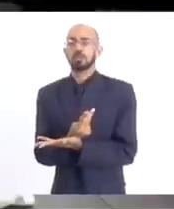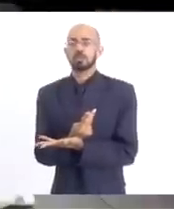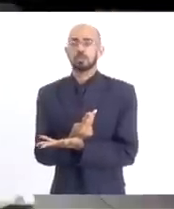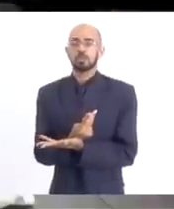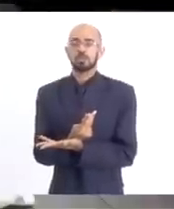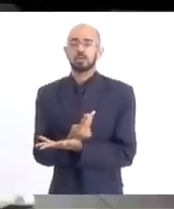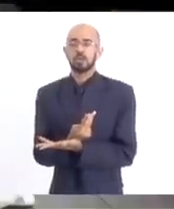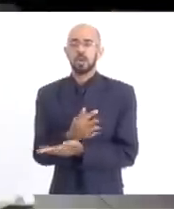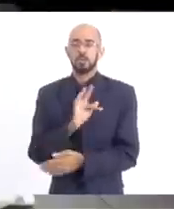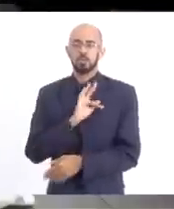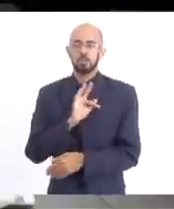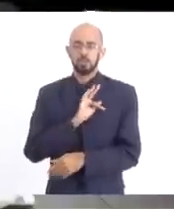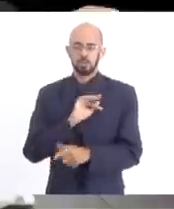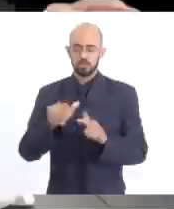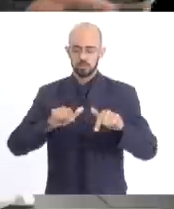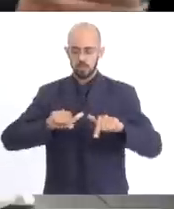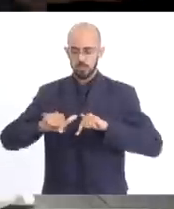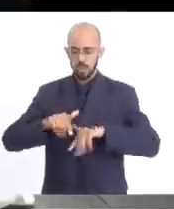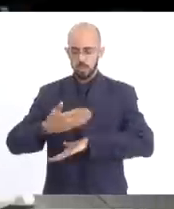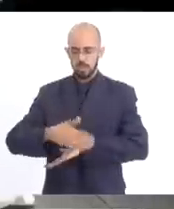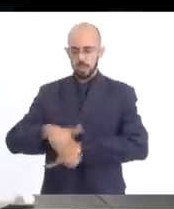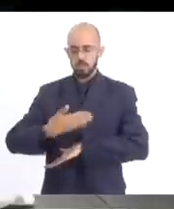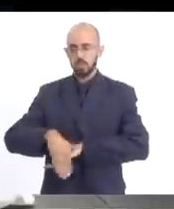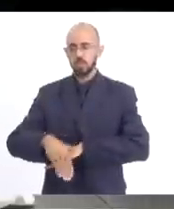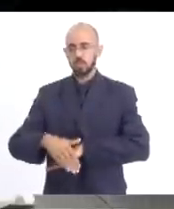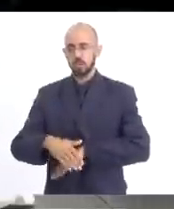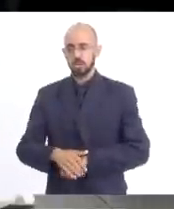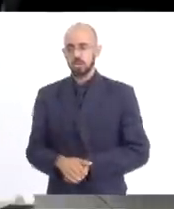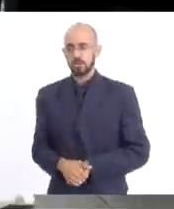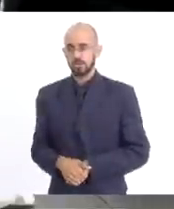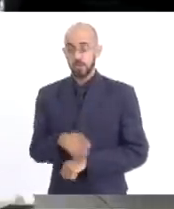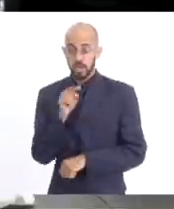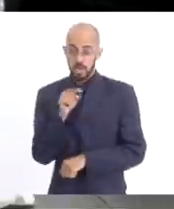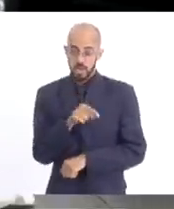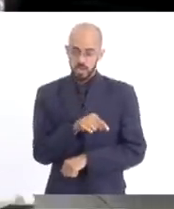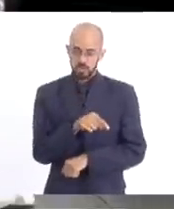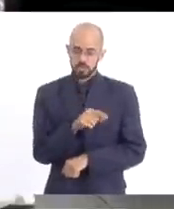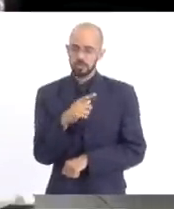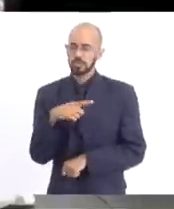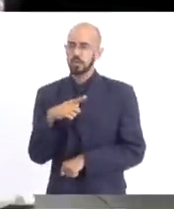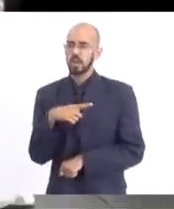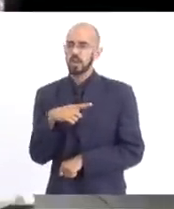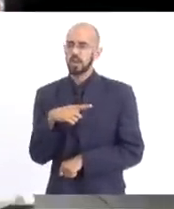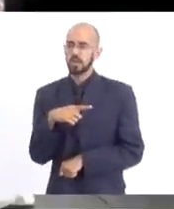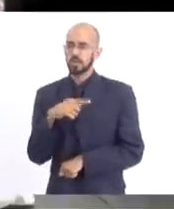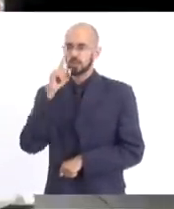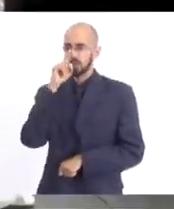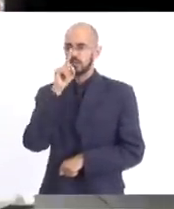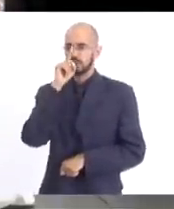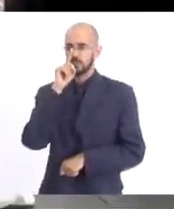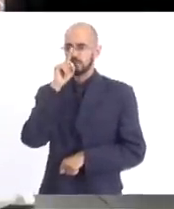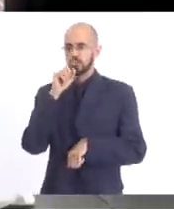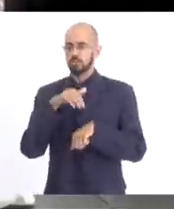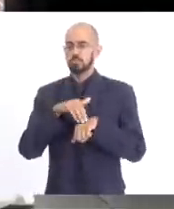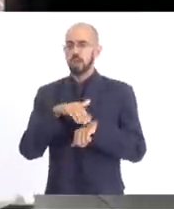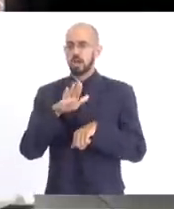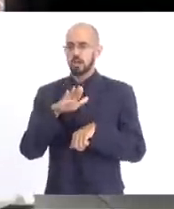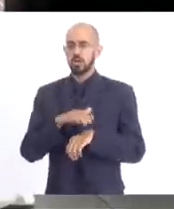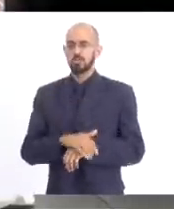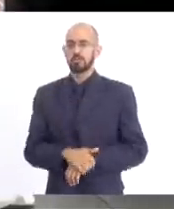o policial que está na rua, tá? Esse, de fato, ele tem um risco muito maior,